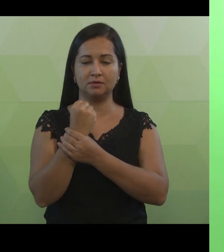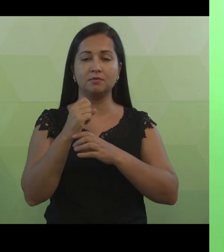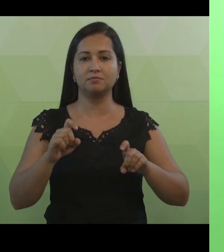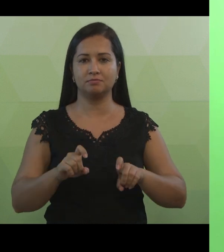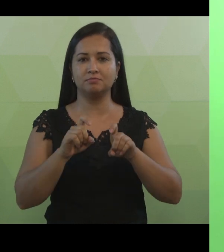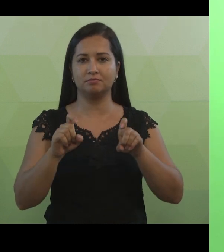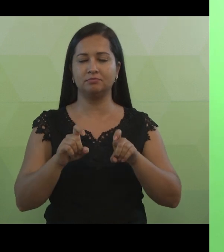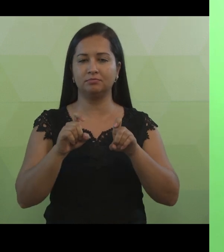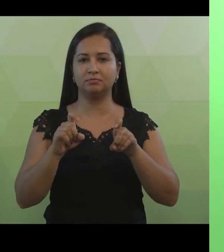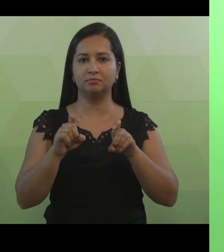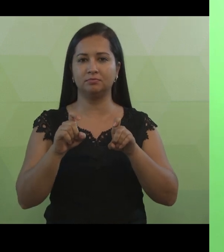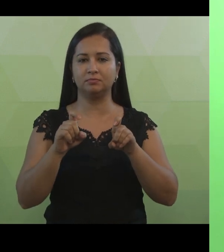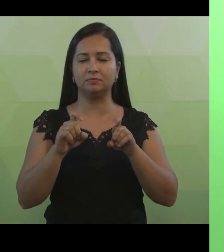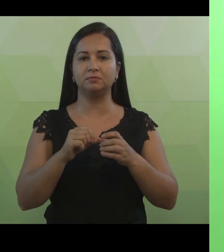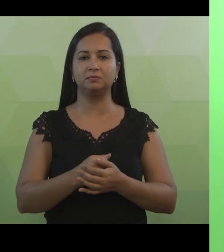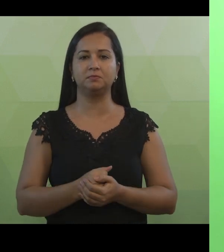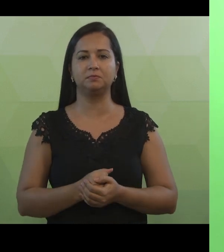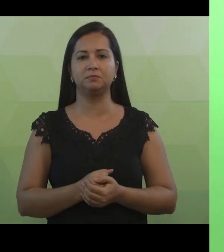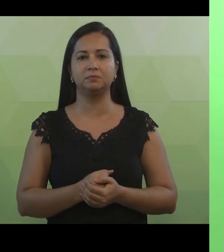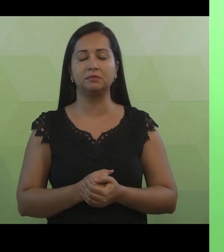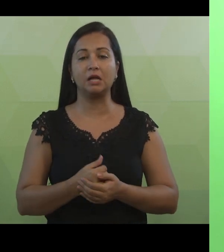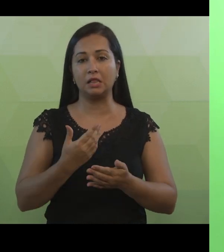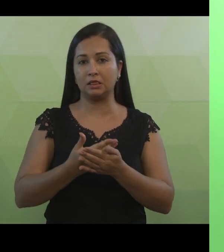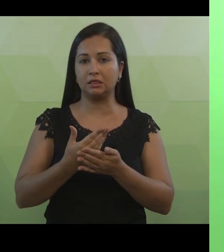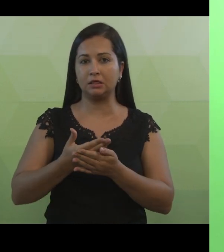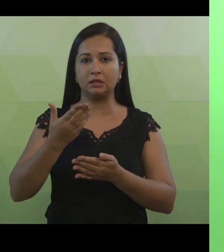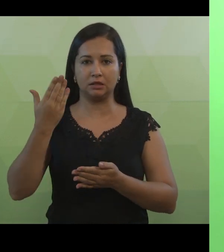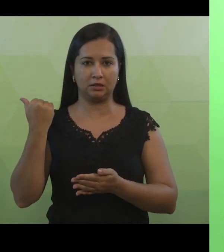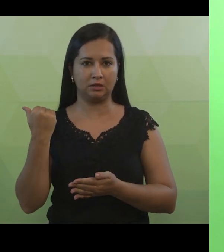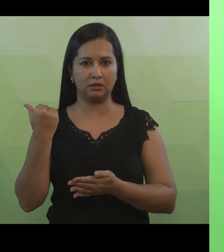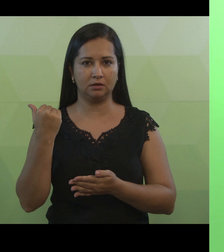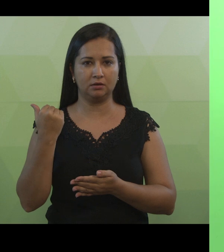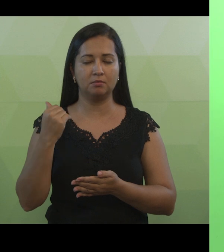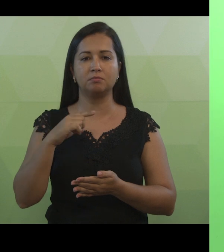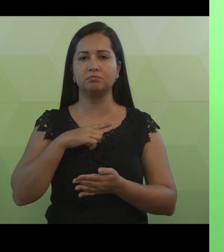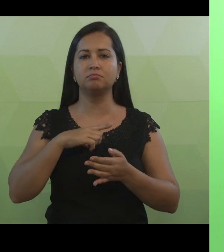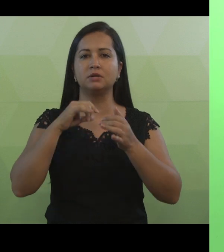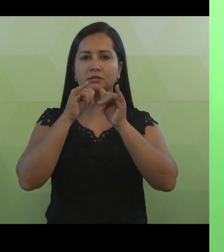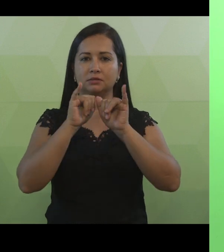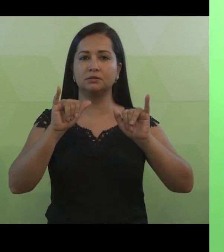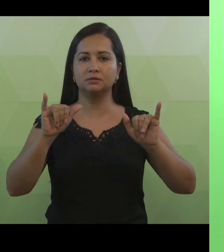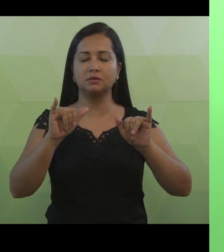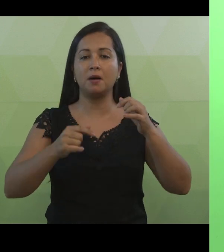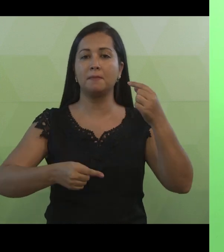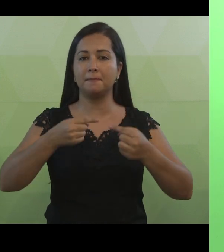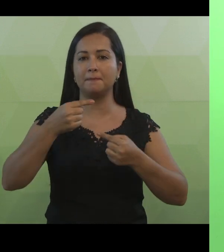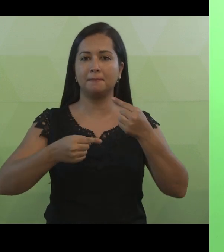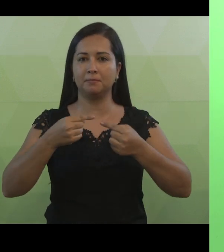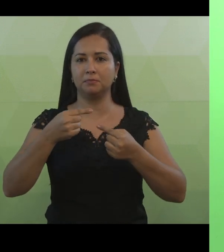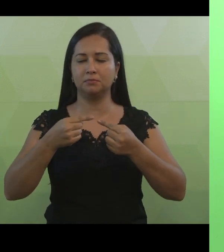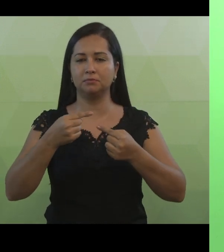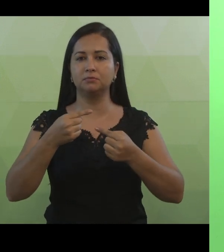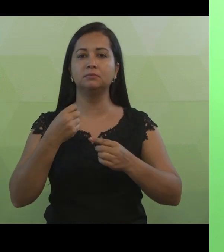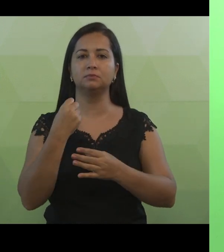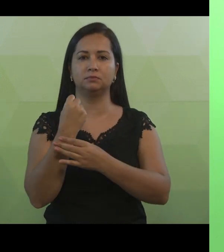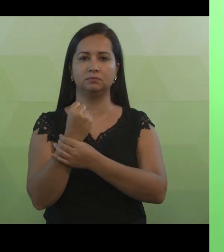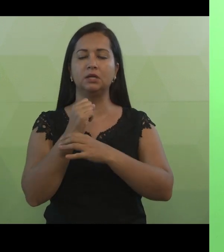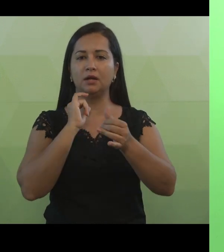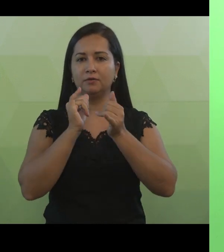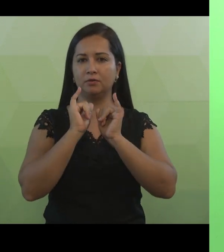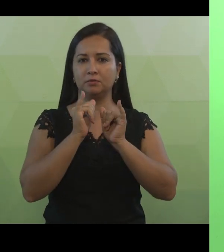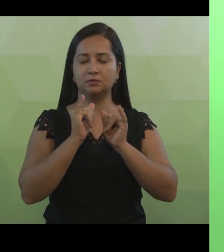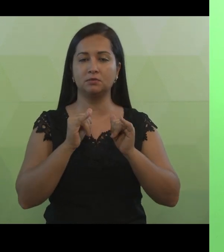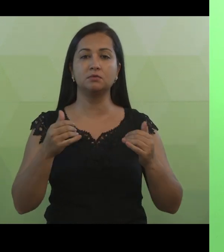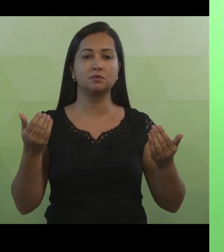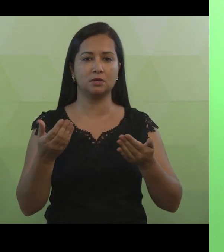para a Internet. Na aula anterior, explicamos os conceitos de política de segurança da informação. Nesta nossa videoaula, vamos